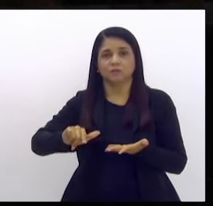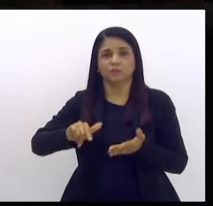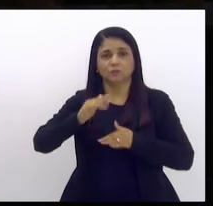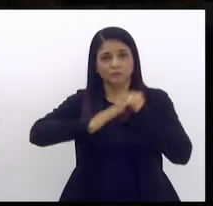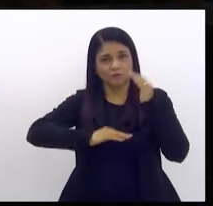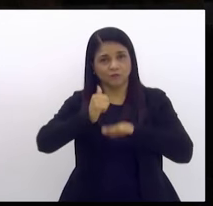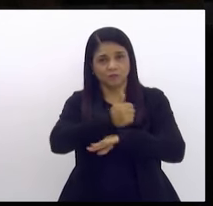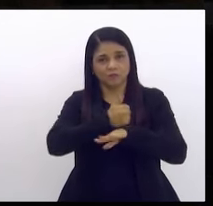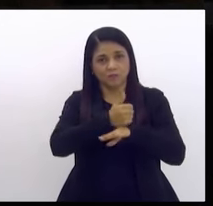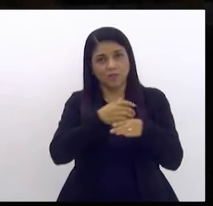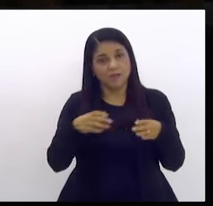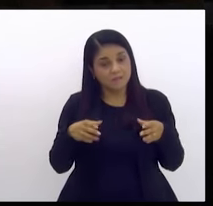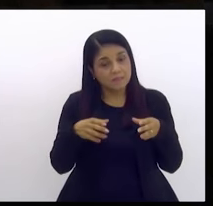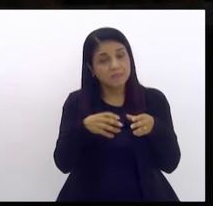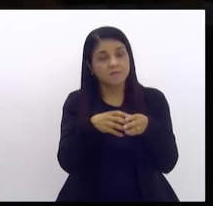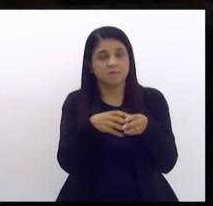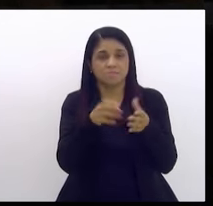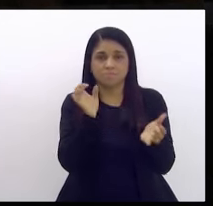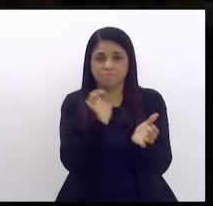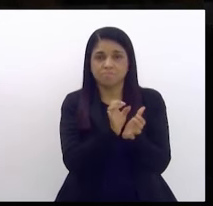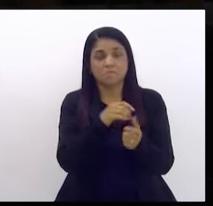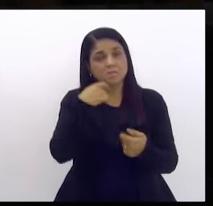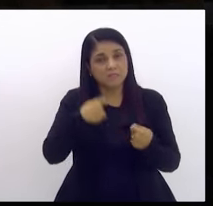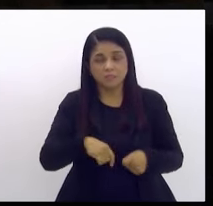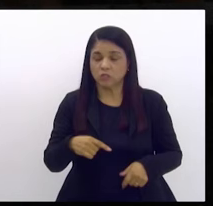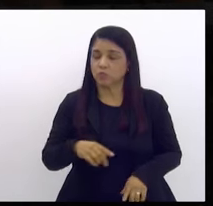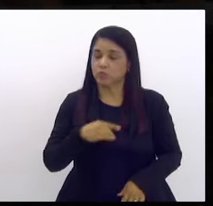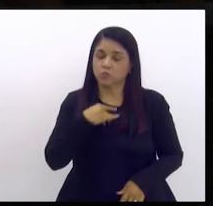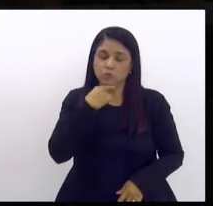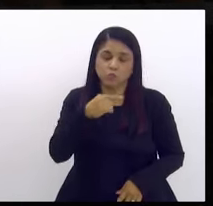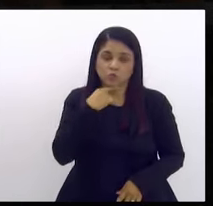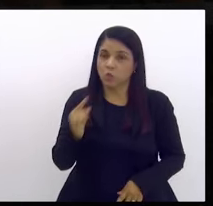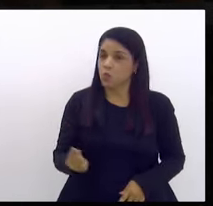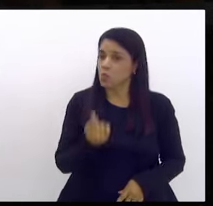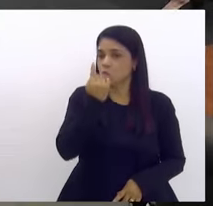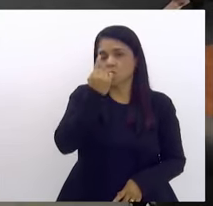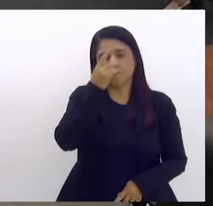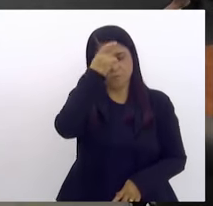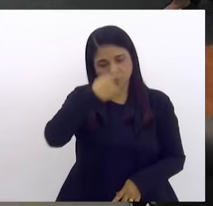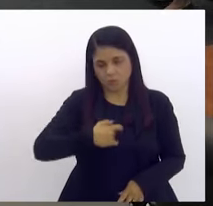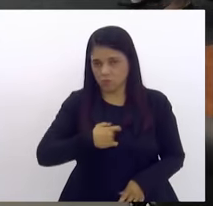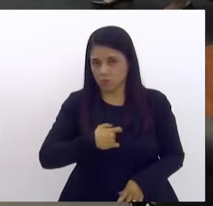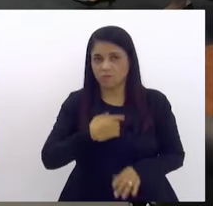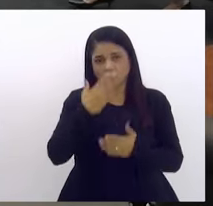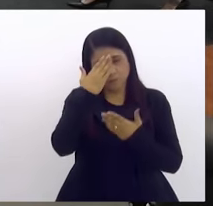Não vale o voo do eu sozinho. Muito obrigado, senhora presidente.